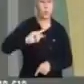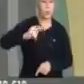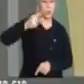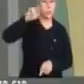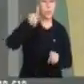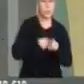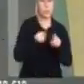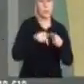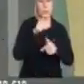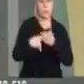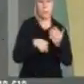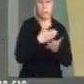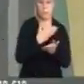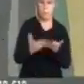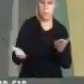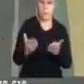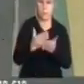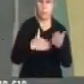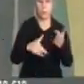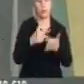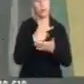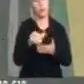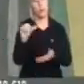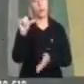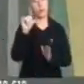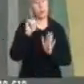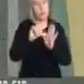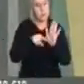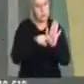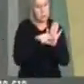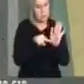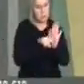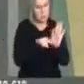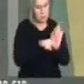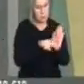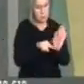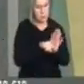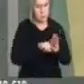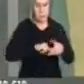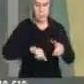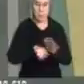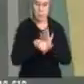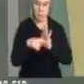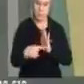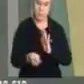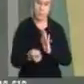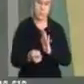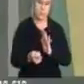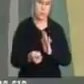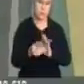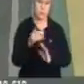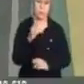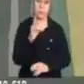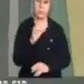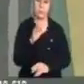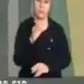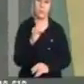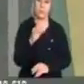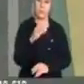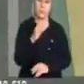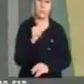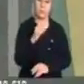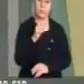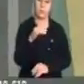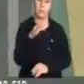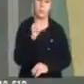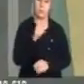as consequências negativas que dessas disfunções advêm. A democracia, a